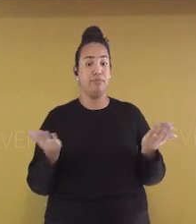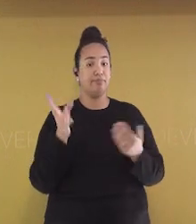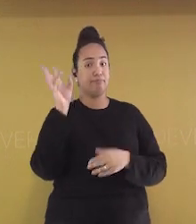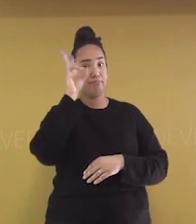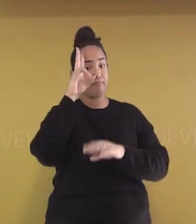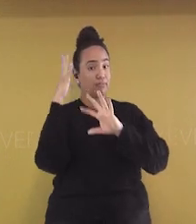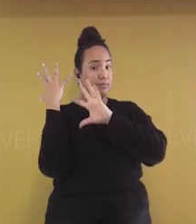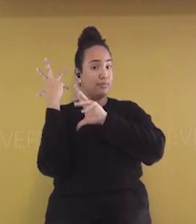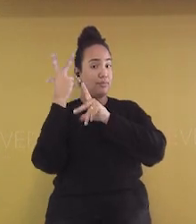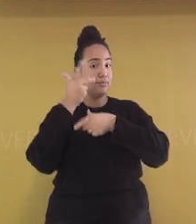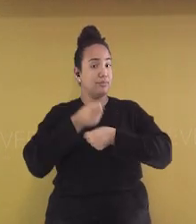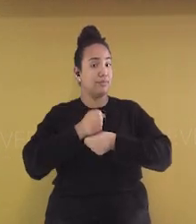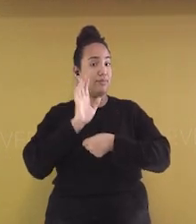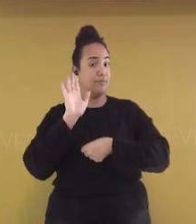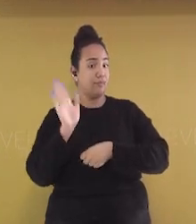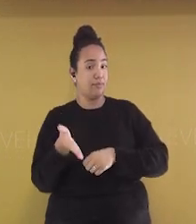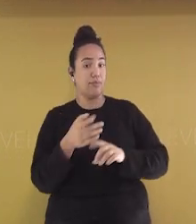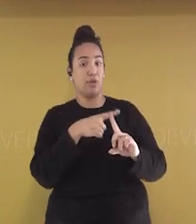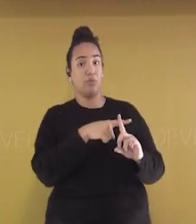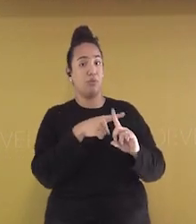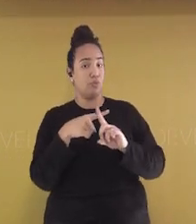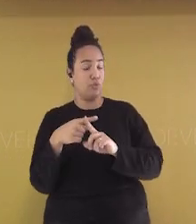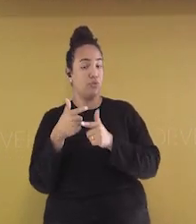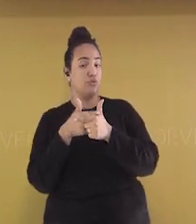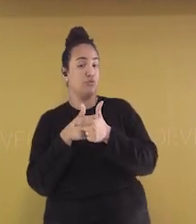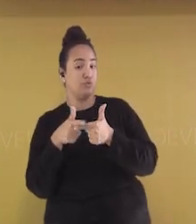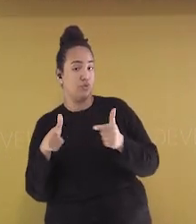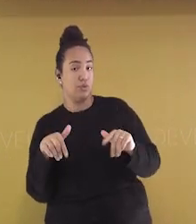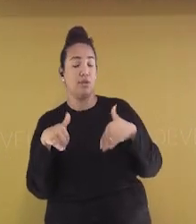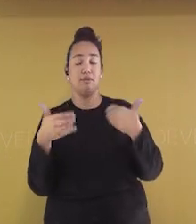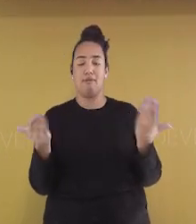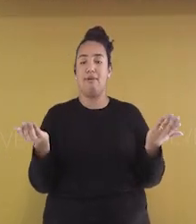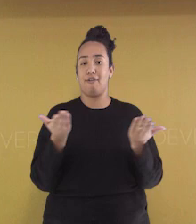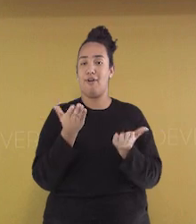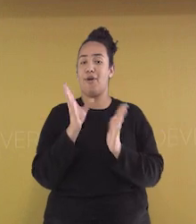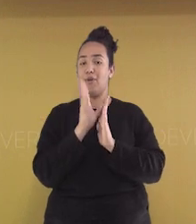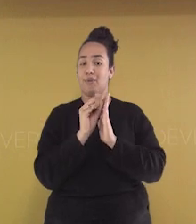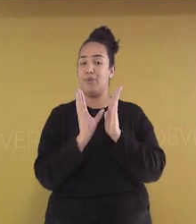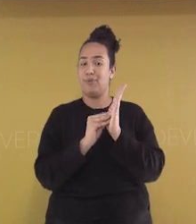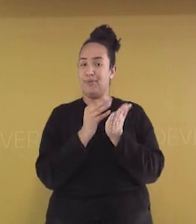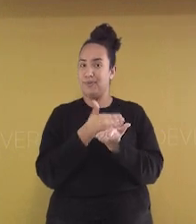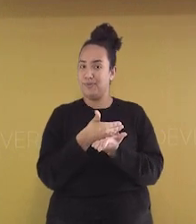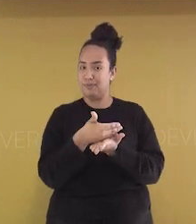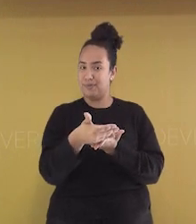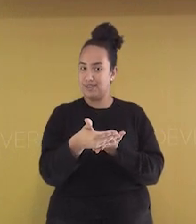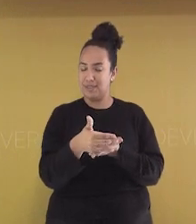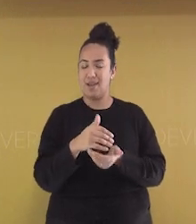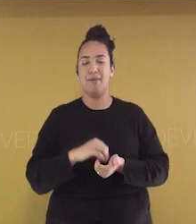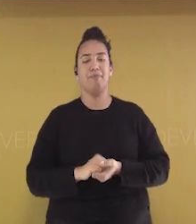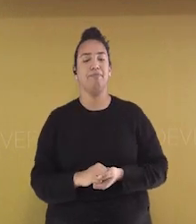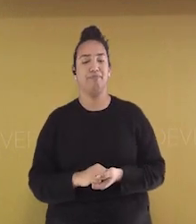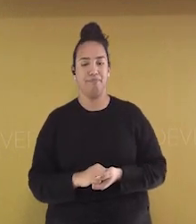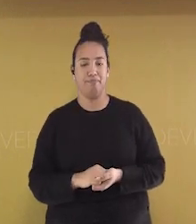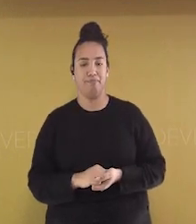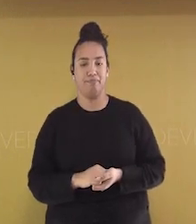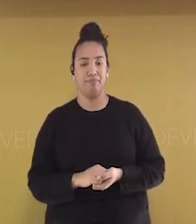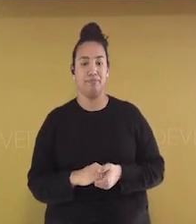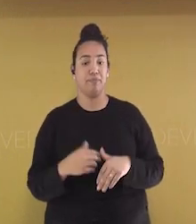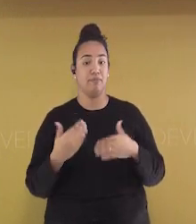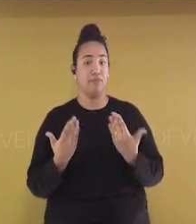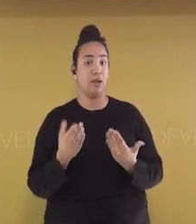já relembramos o que são múltiplos e os divisores, podemos dar início ao conteúdo da aula de